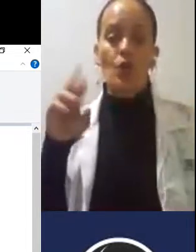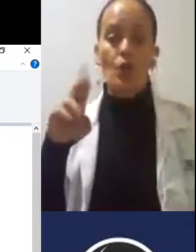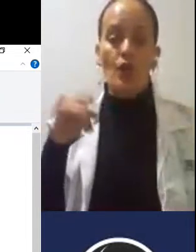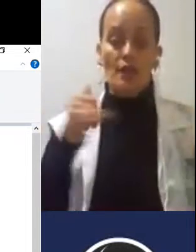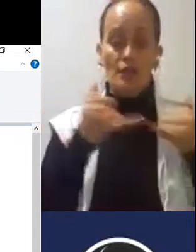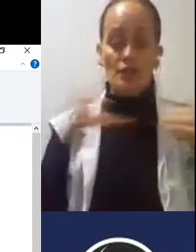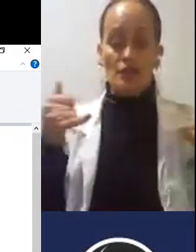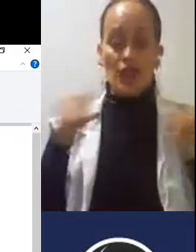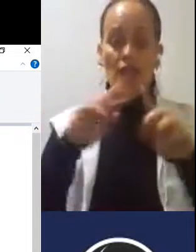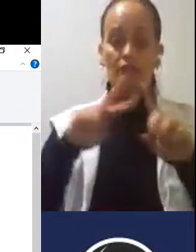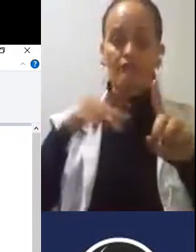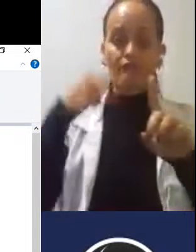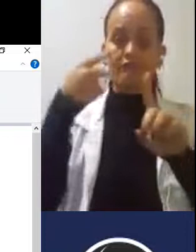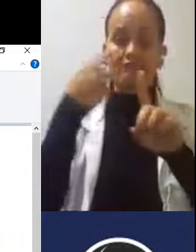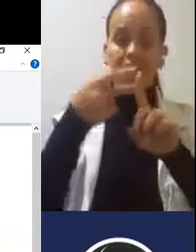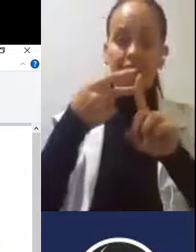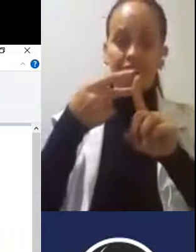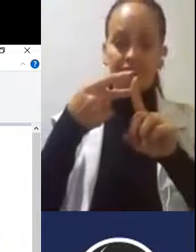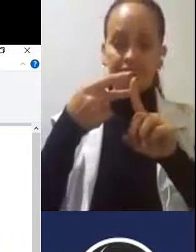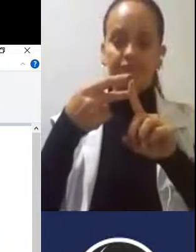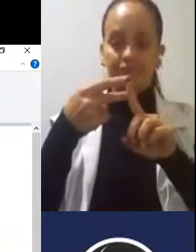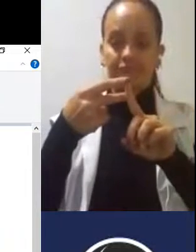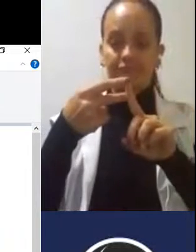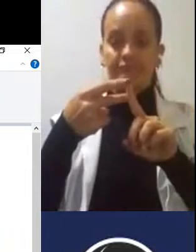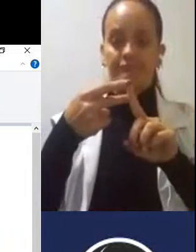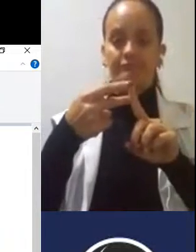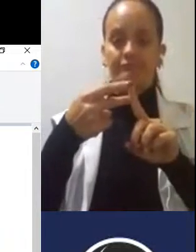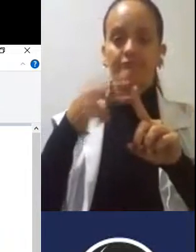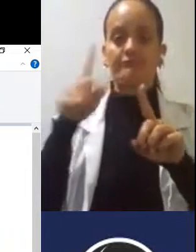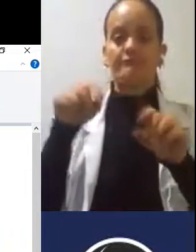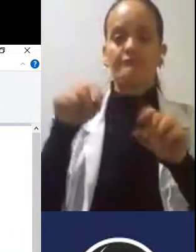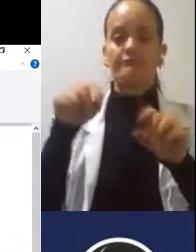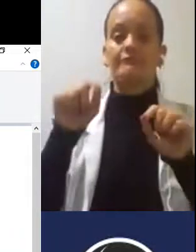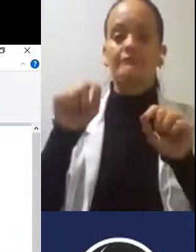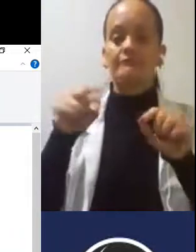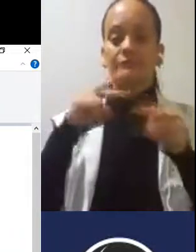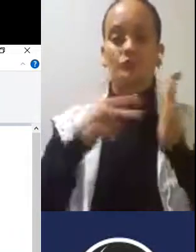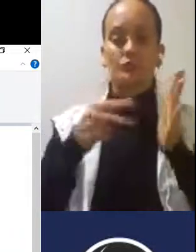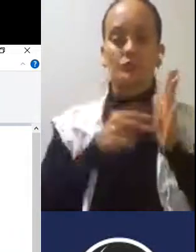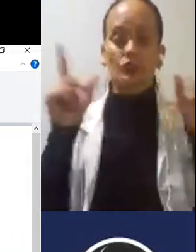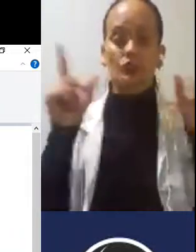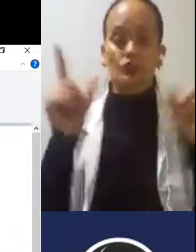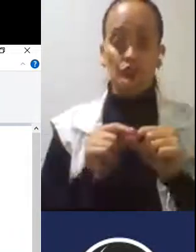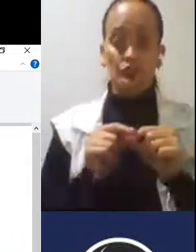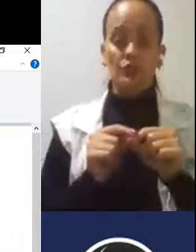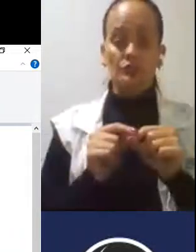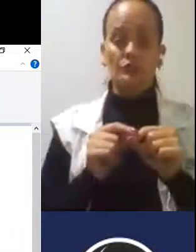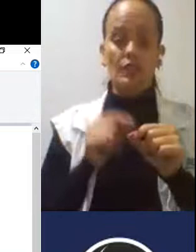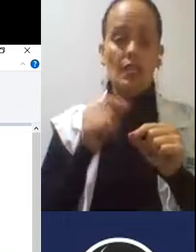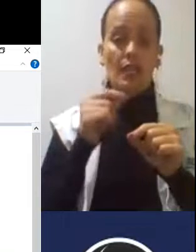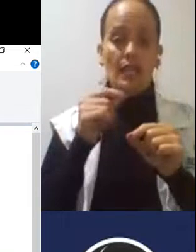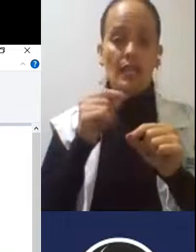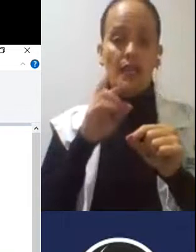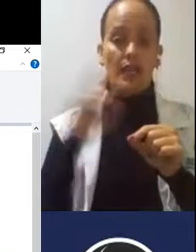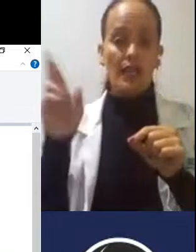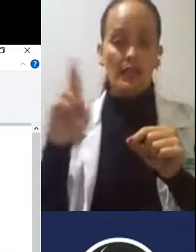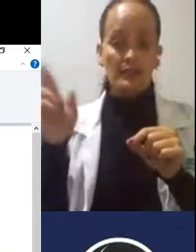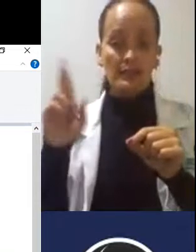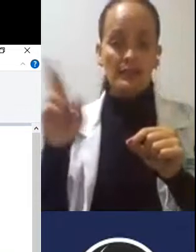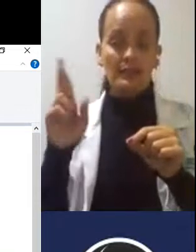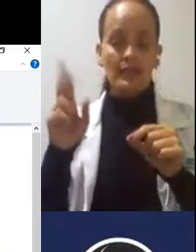de ser inversamente proporcional significa isso. Então, eu diminuo o valor da resistência e eu aumento o valor do